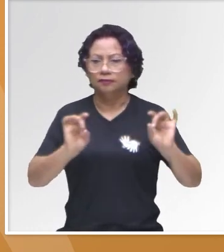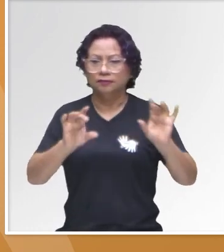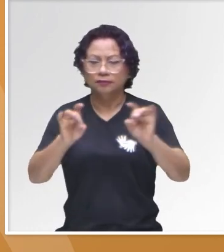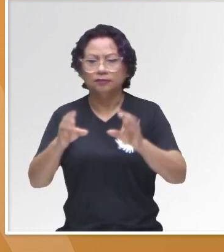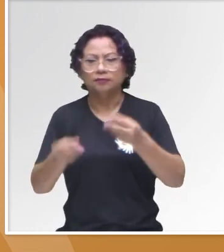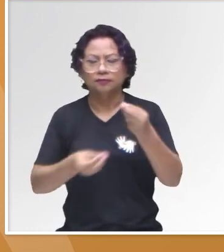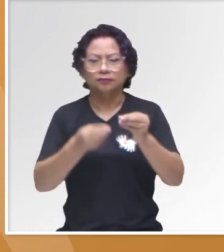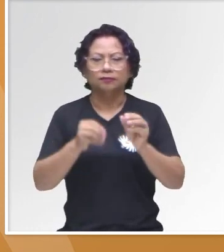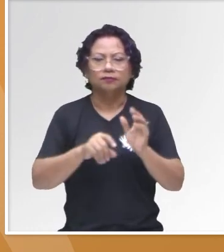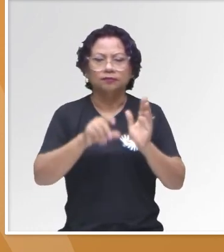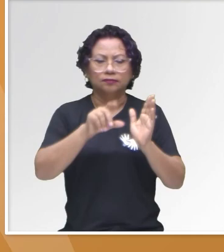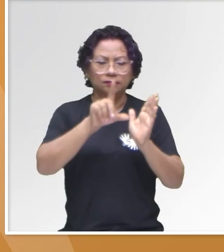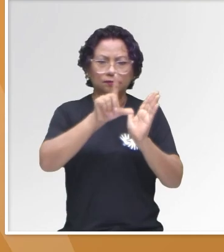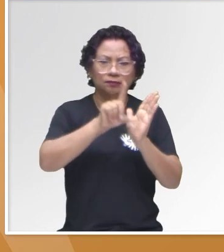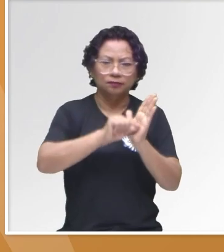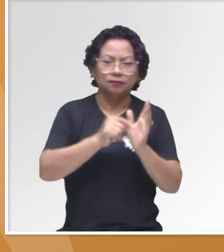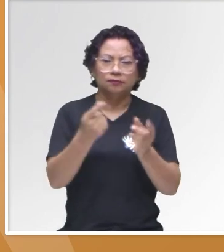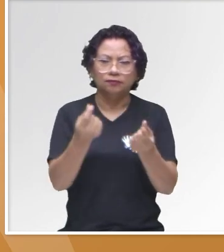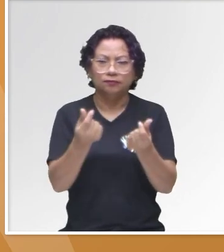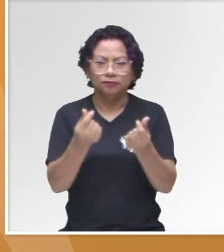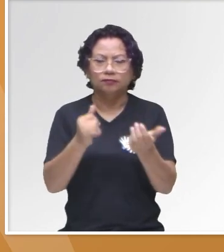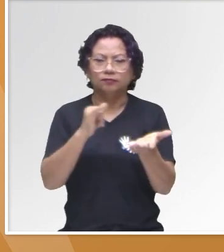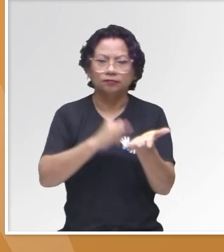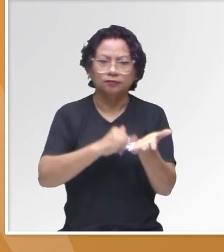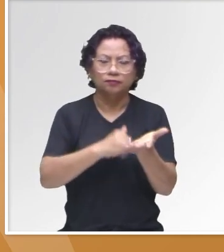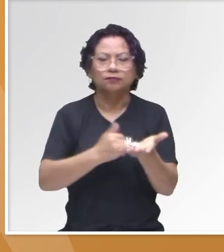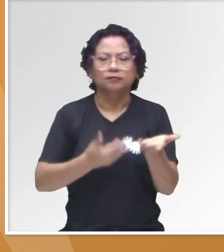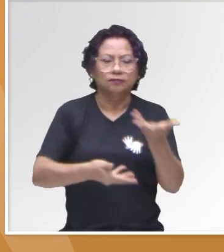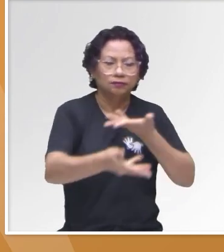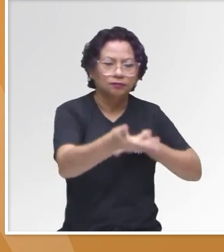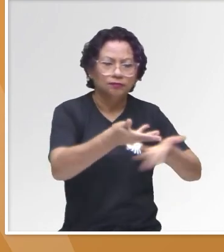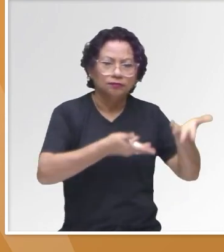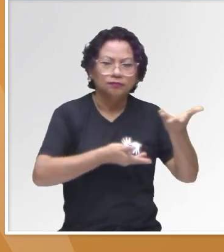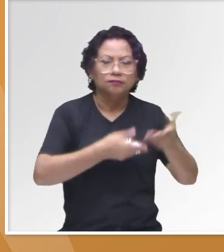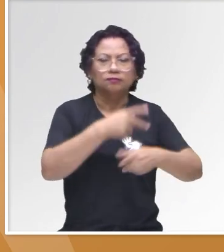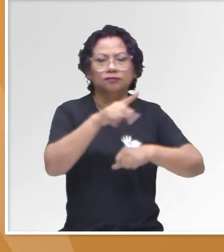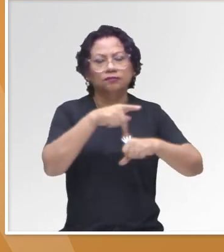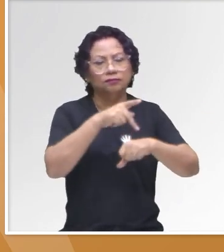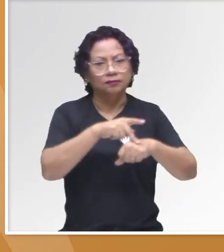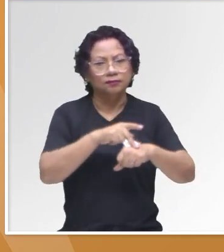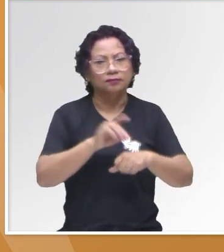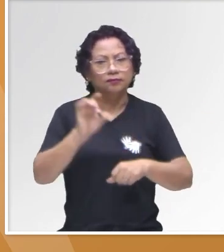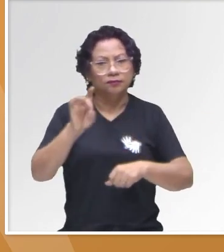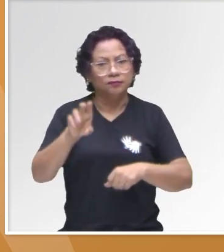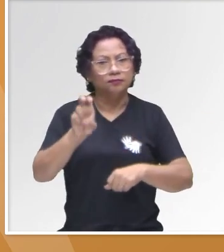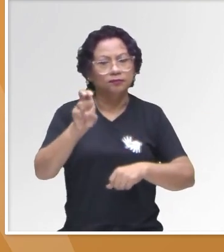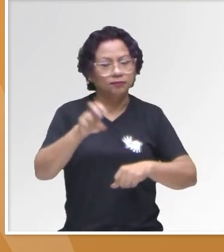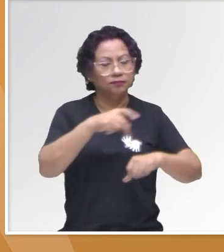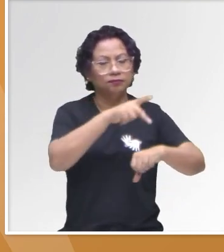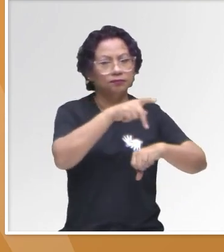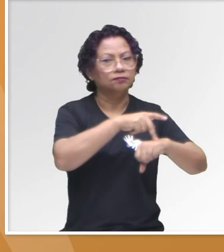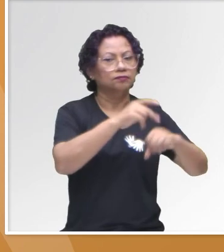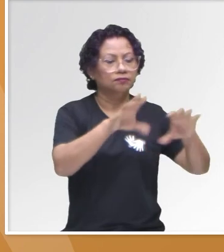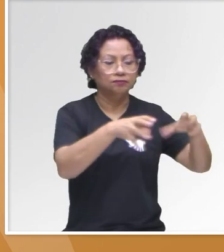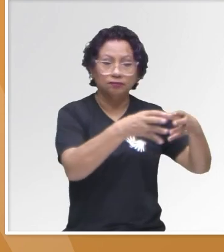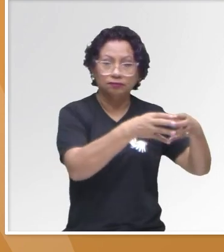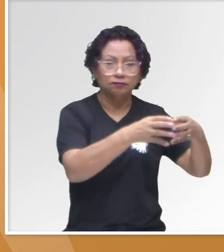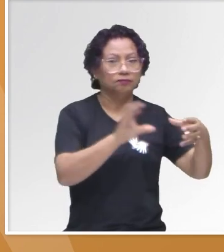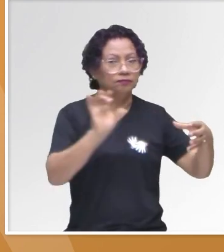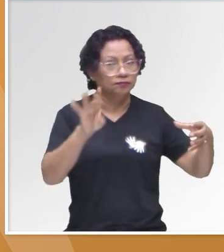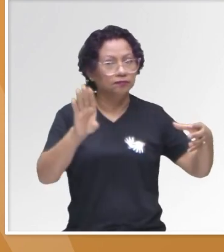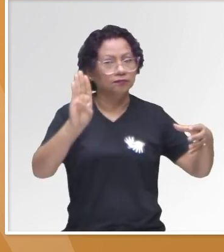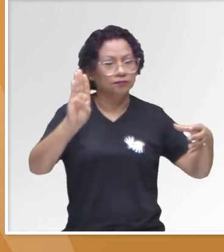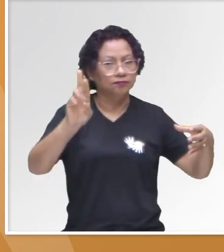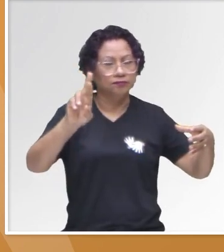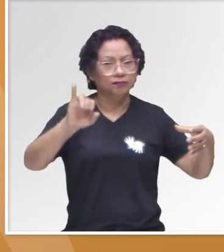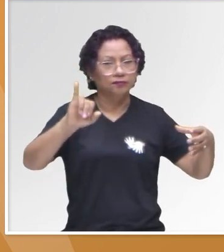taxas alfandegárias de um país com o outro, lembrando que são os países que fazem parte aí desse grupo, né, dos